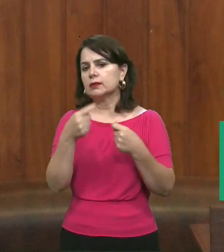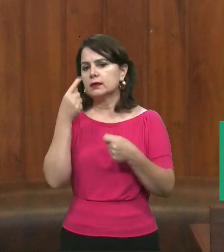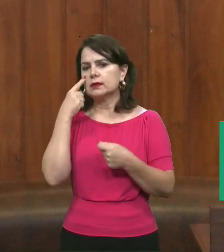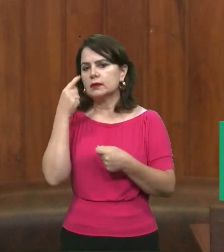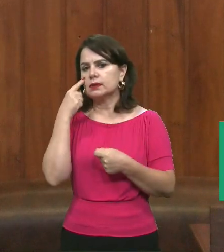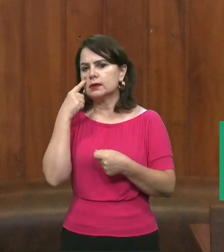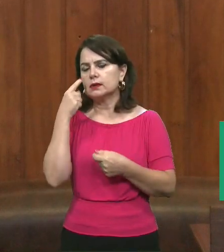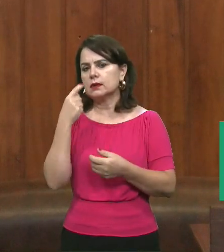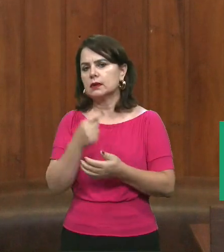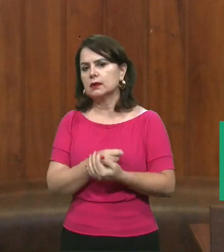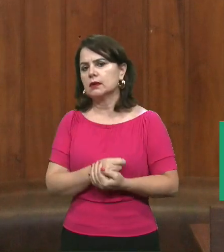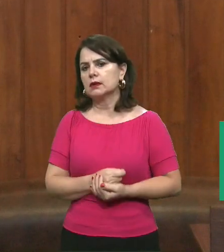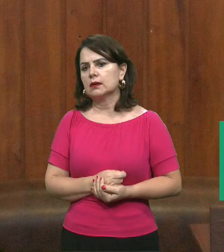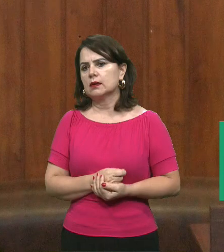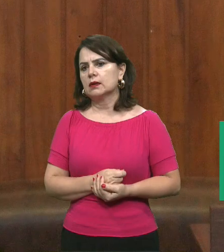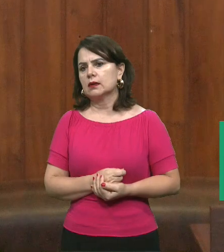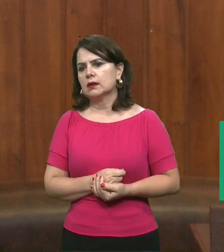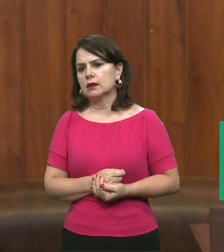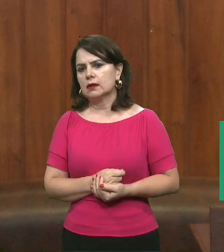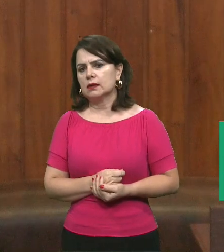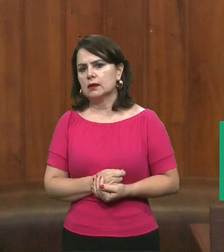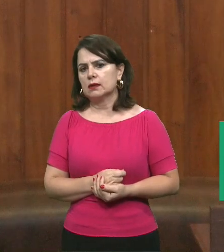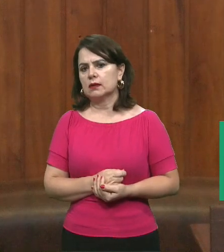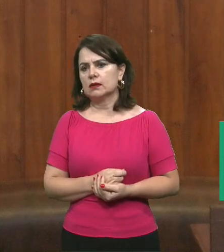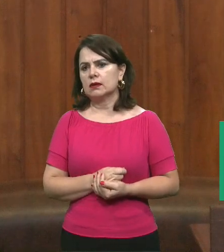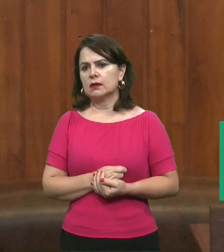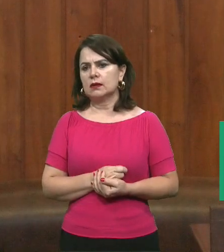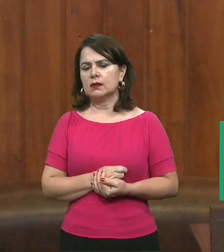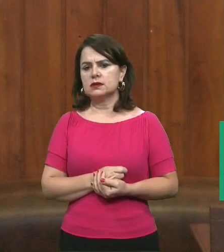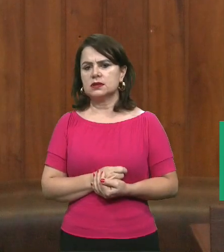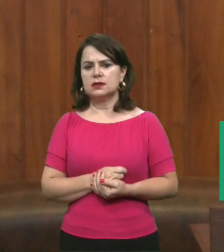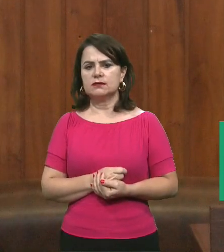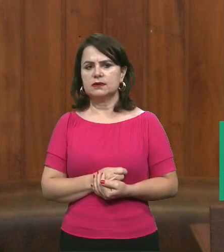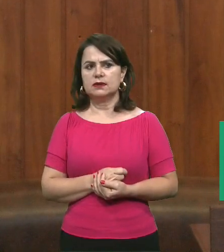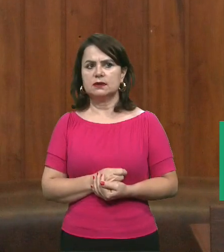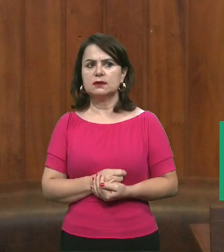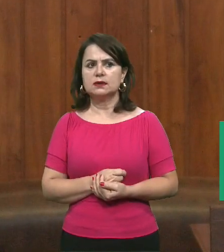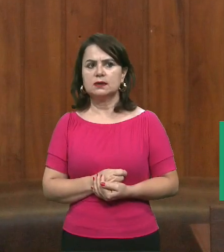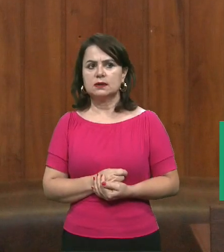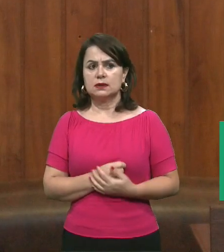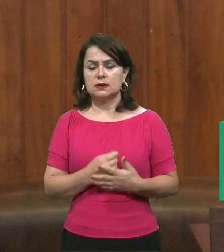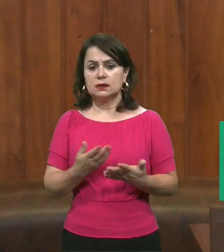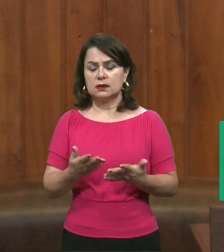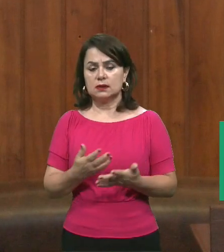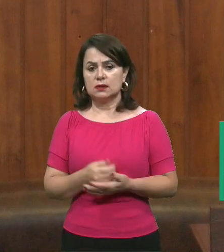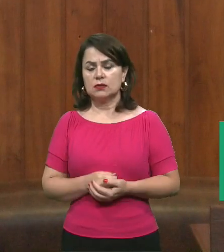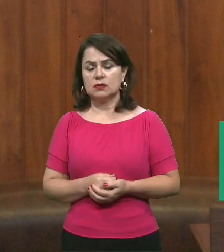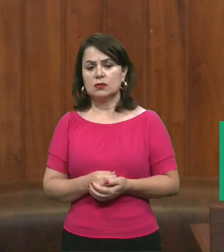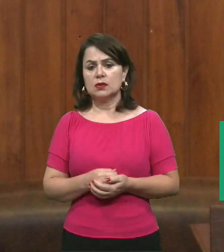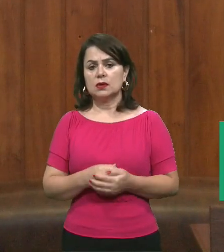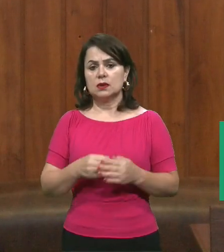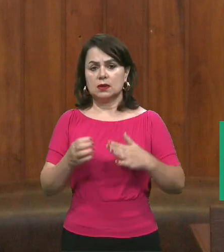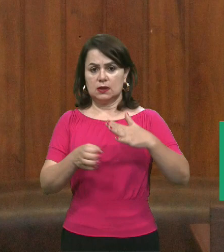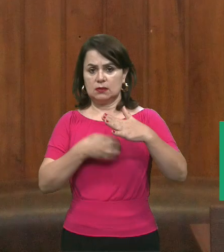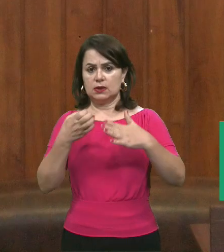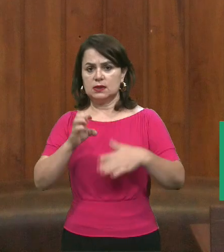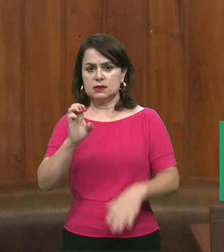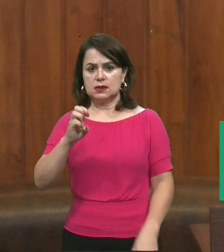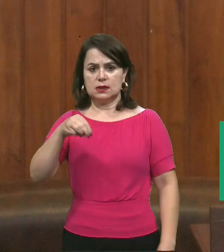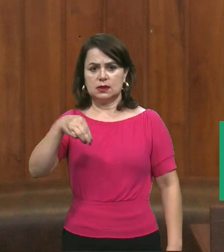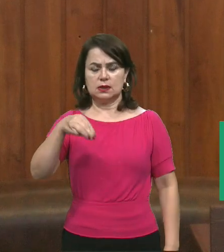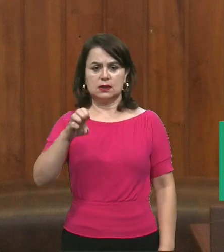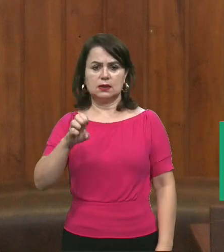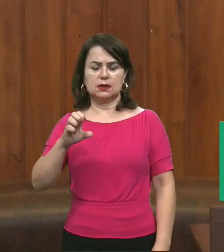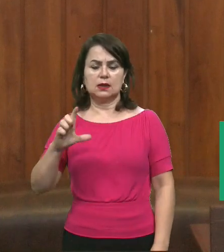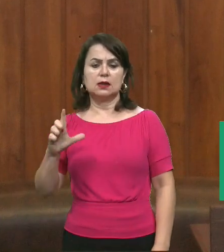Europa, nos Estados Unidos, lá em São Paulo agora com a iluminação pública. a Enel, né? Enel, é demissão, é 40%